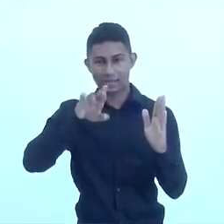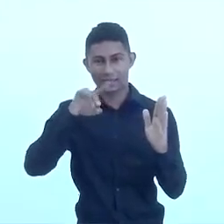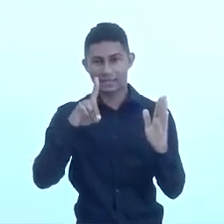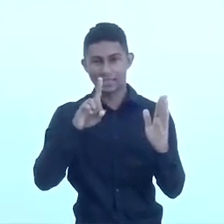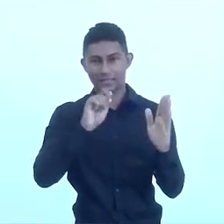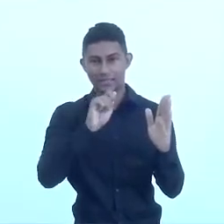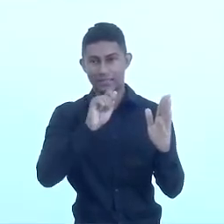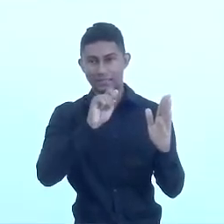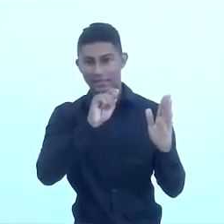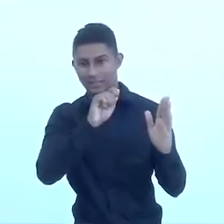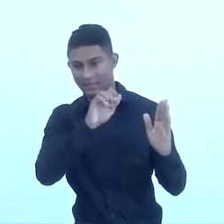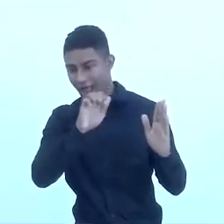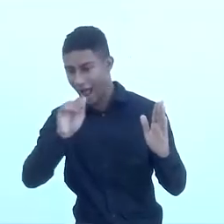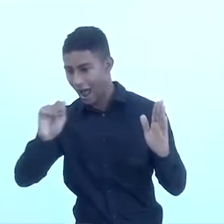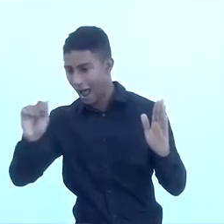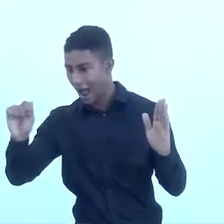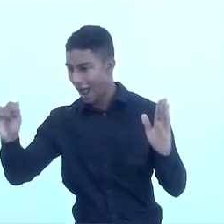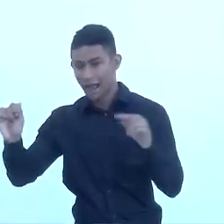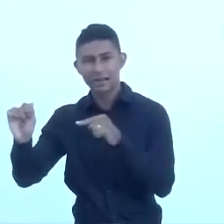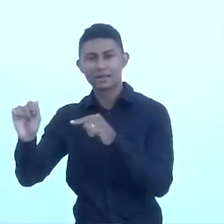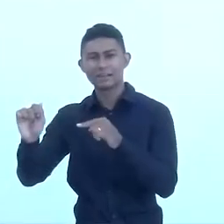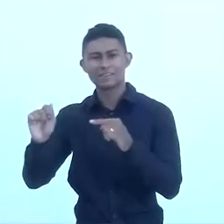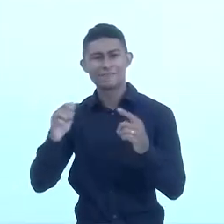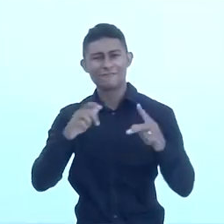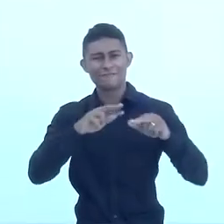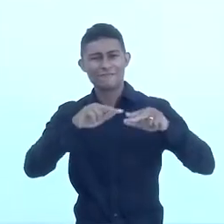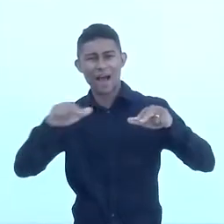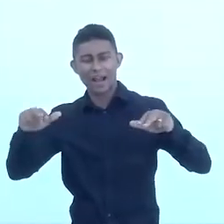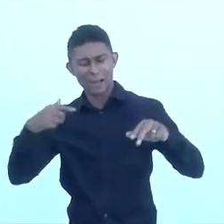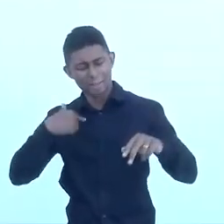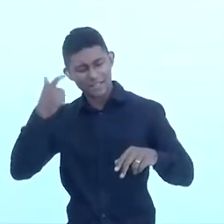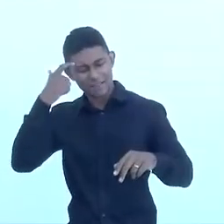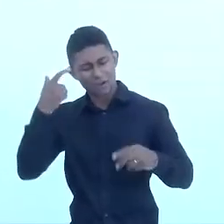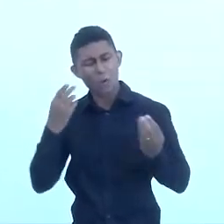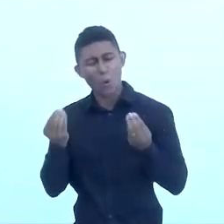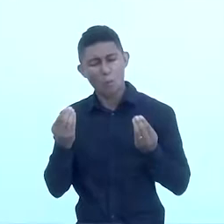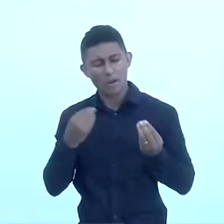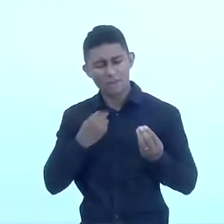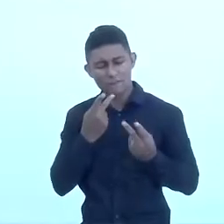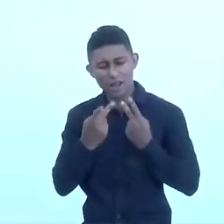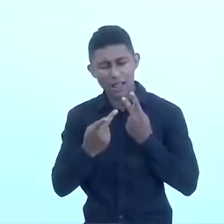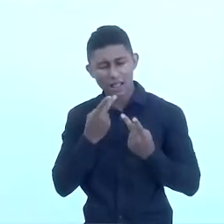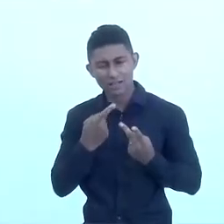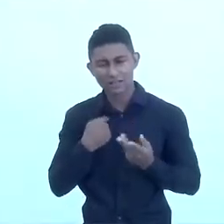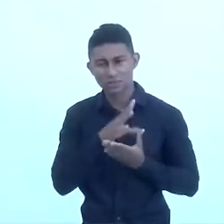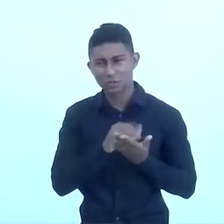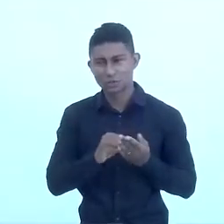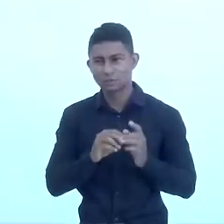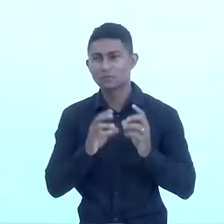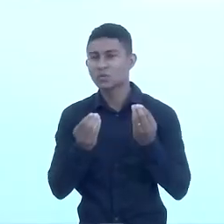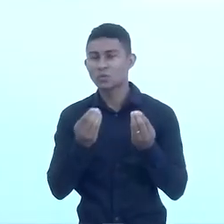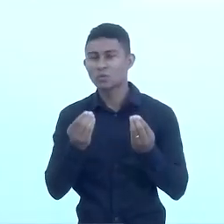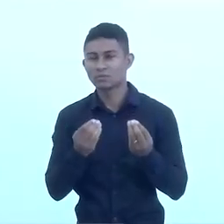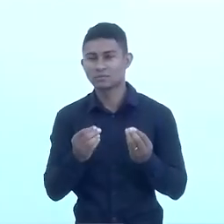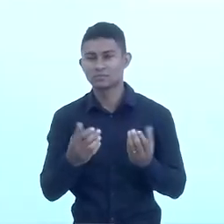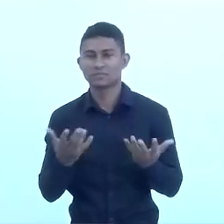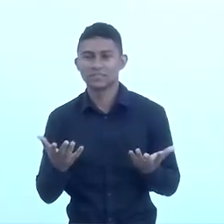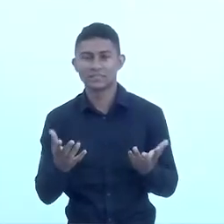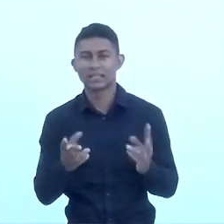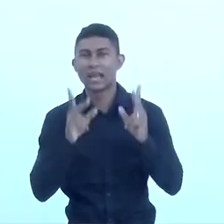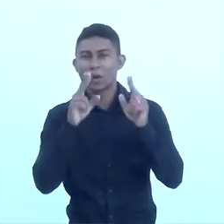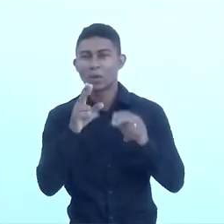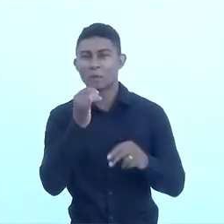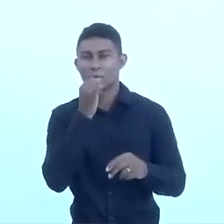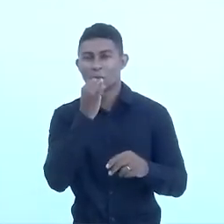querida, com diversos es. Como é que eu vou falar isso, né? Então, é uma experimentação. É como chute e é gol. Eu